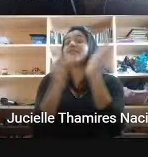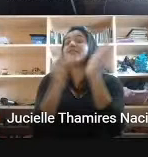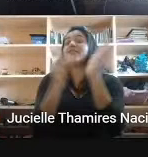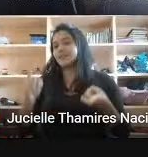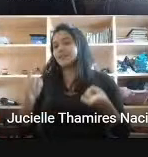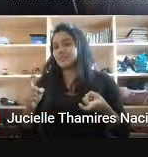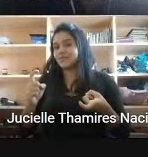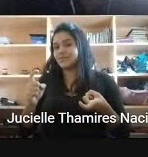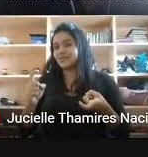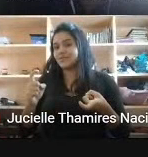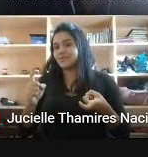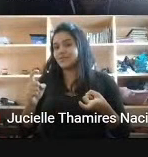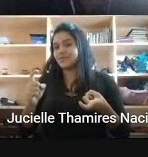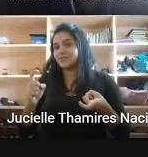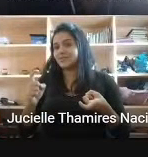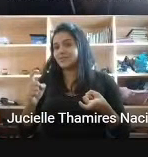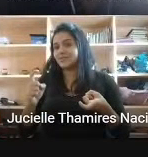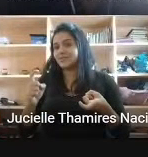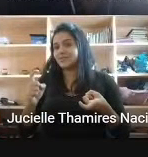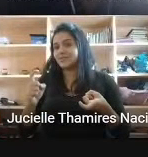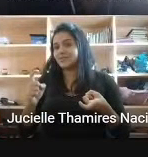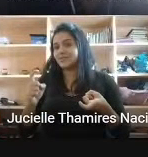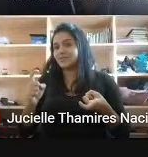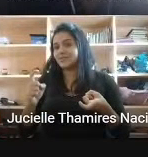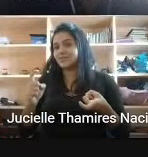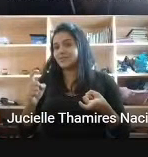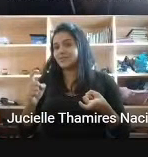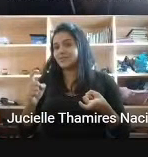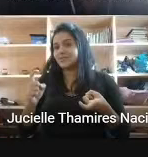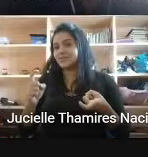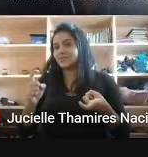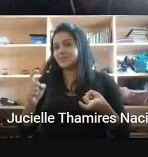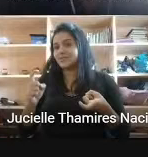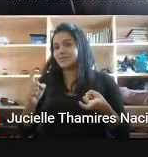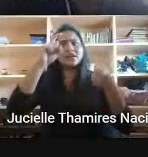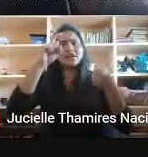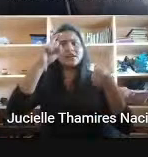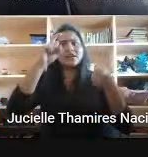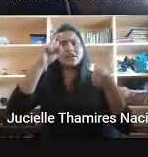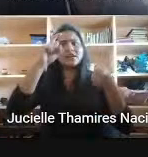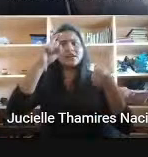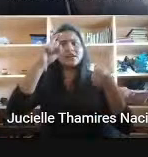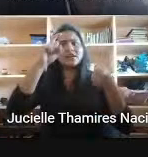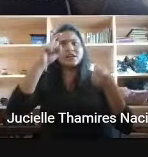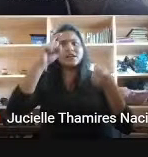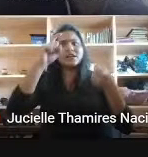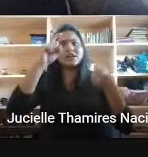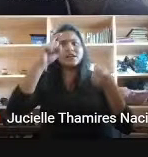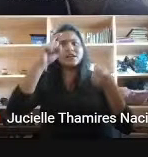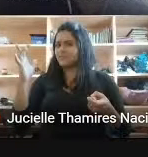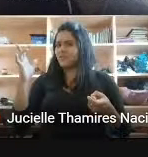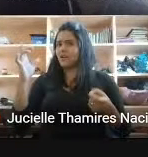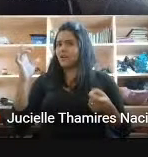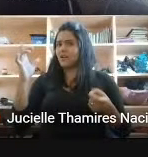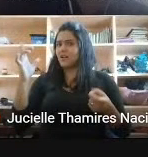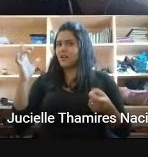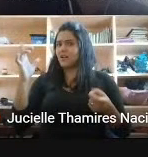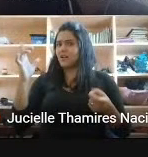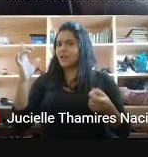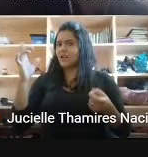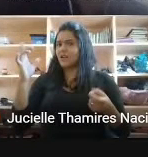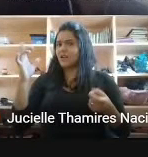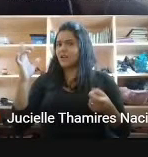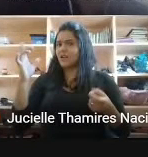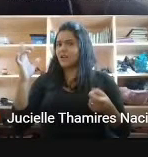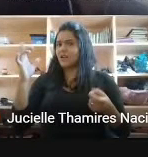é feito, porém não está sendo cadastrada a informação corretamente. Então, assim, e a comunicação